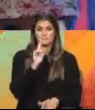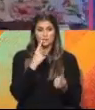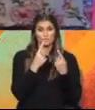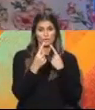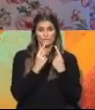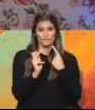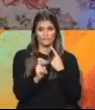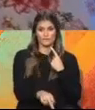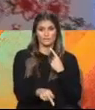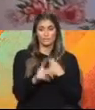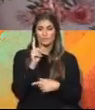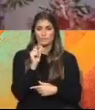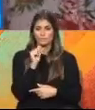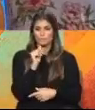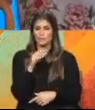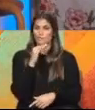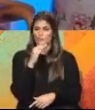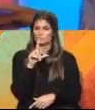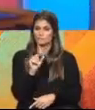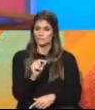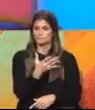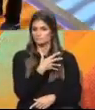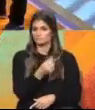a casa o pai e o cão também.